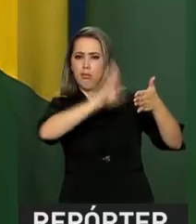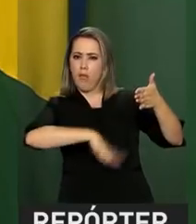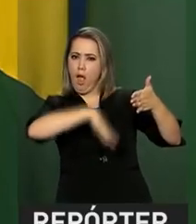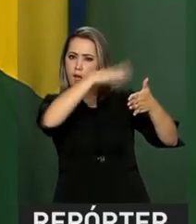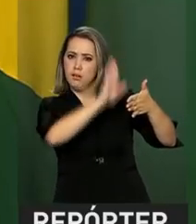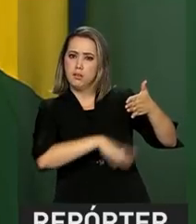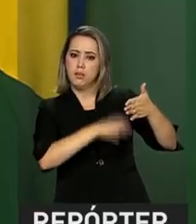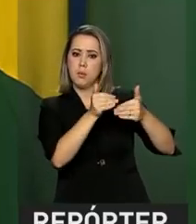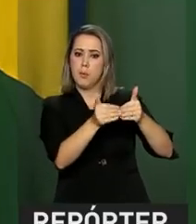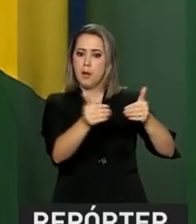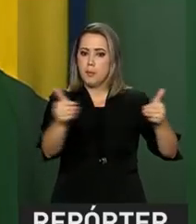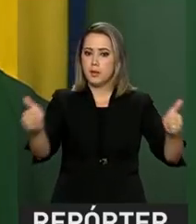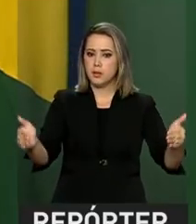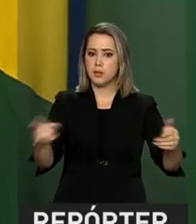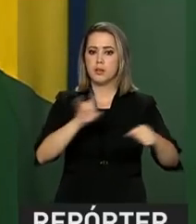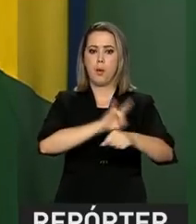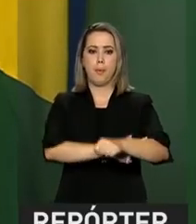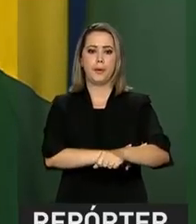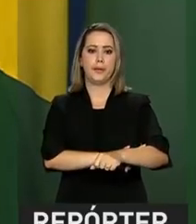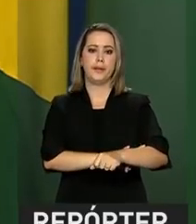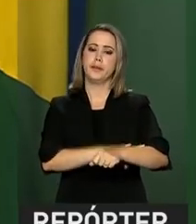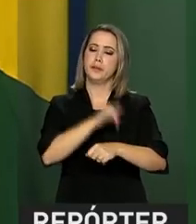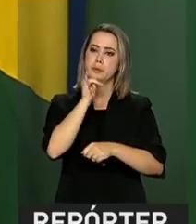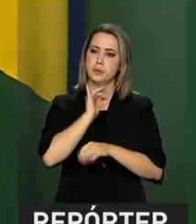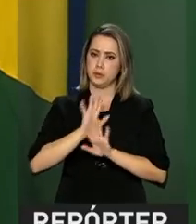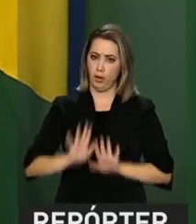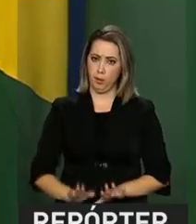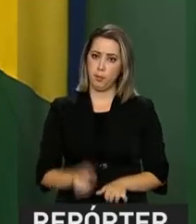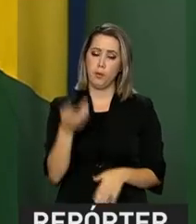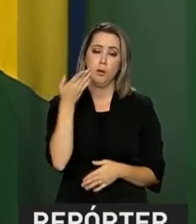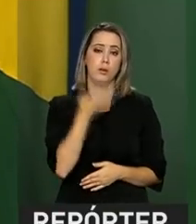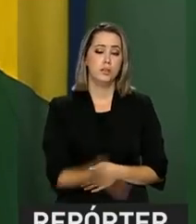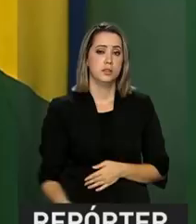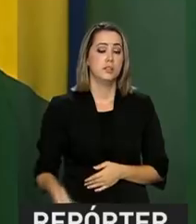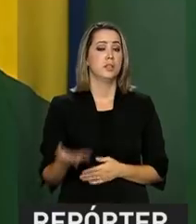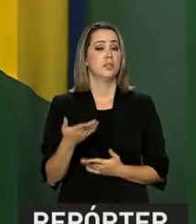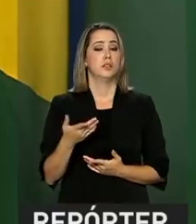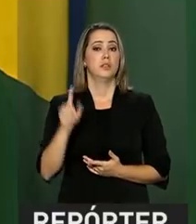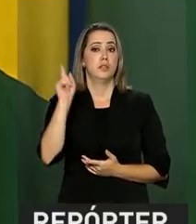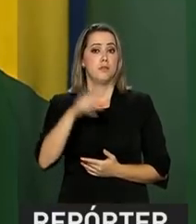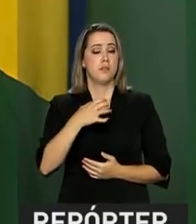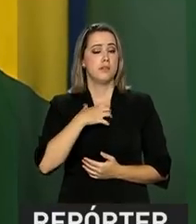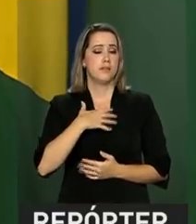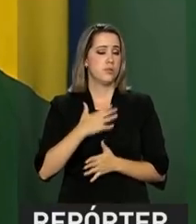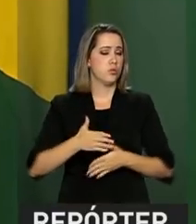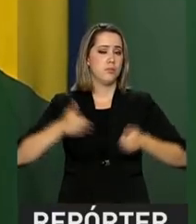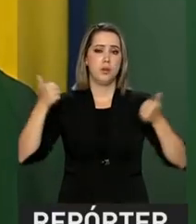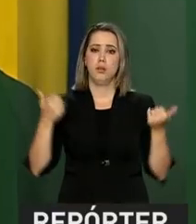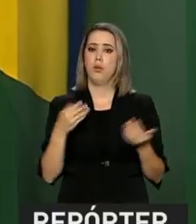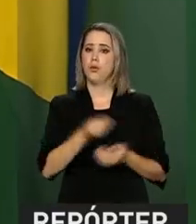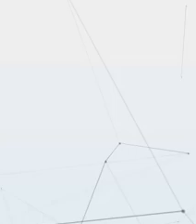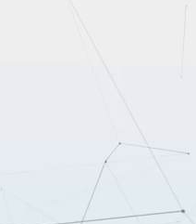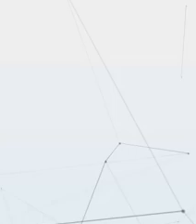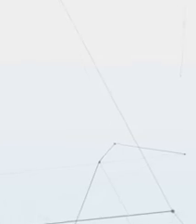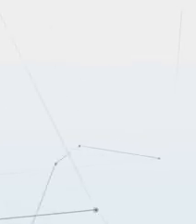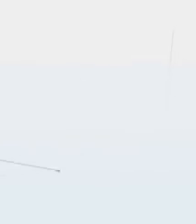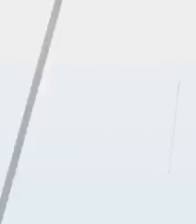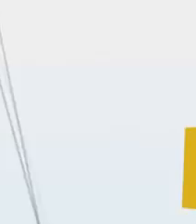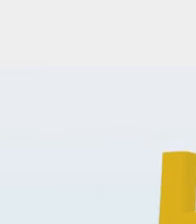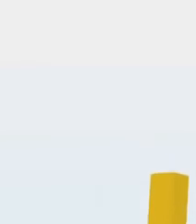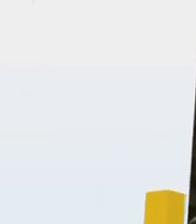ampliar um quarto, ampliar o banheiro, o governador Marconi, vai sentir-se em condições mais dignas de vida.